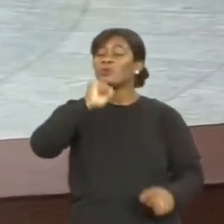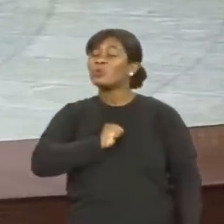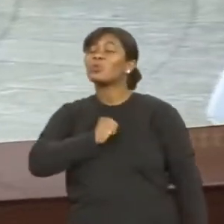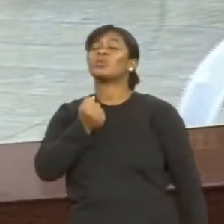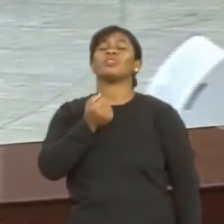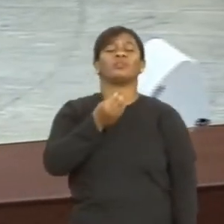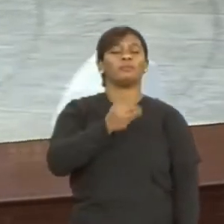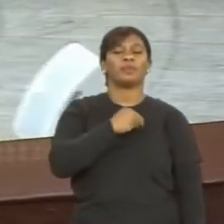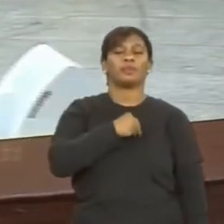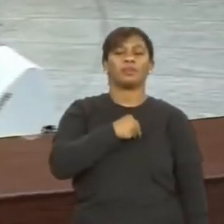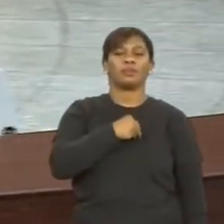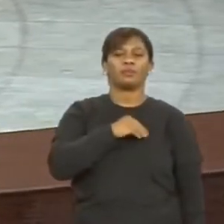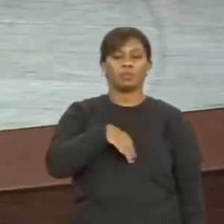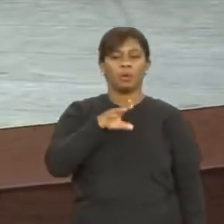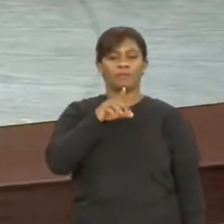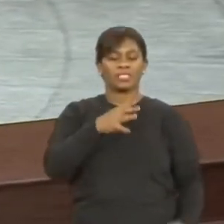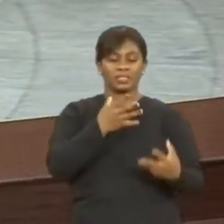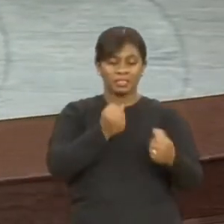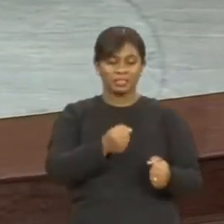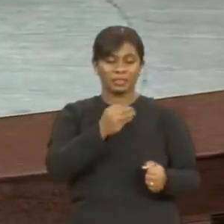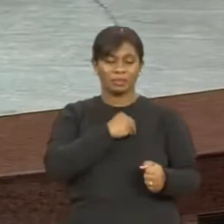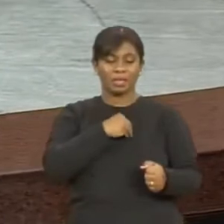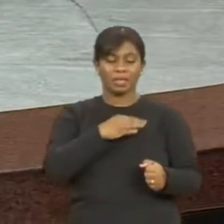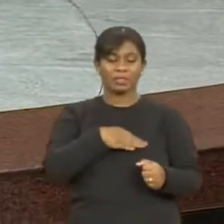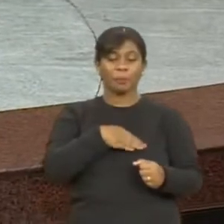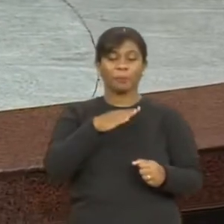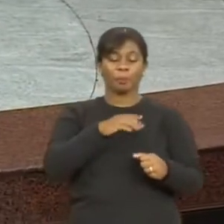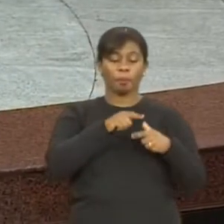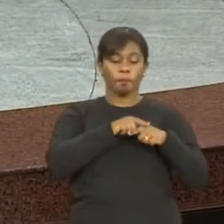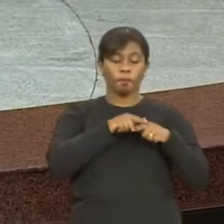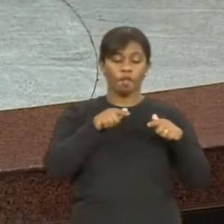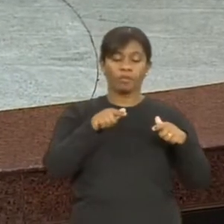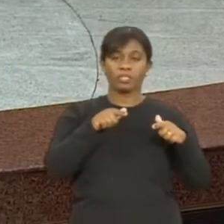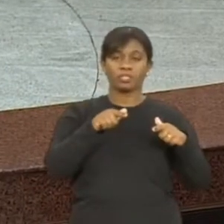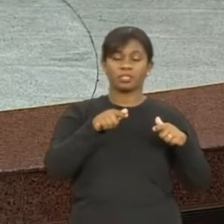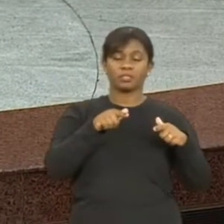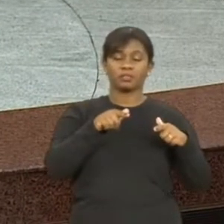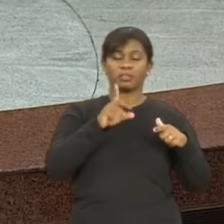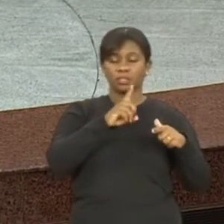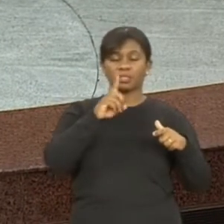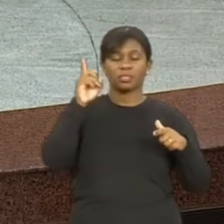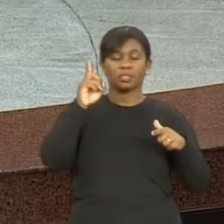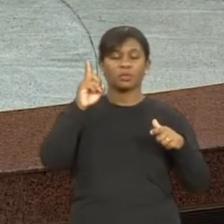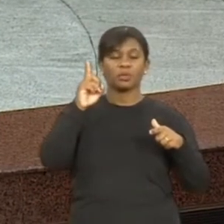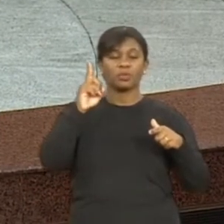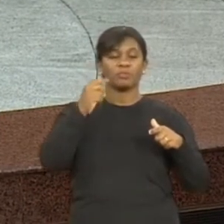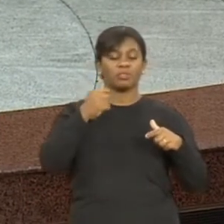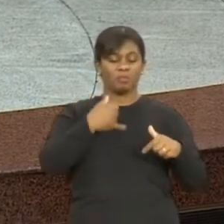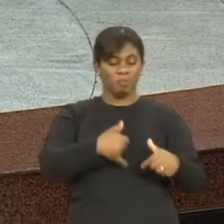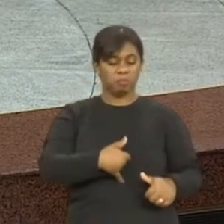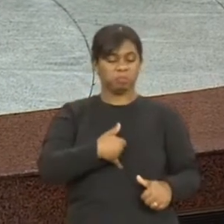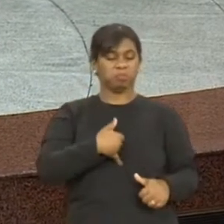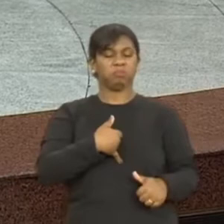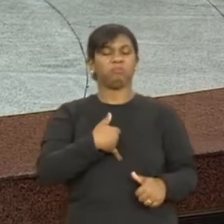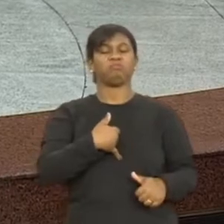pecado, mais vazio você fica de Deus e mais cheio de si, dos seus achismos.